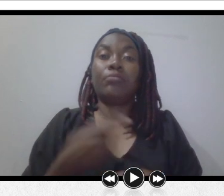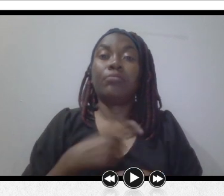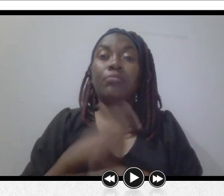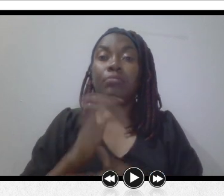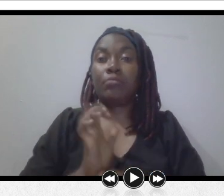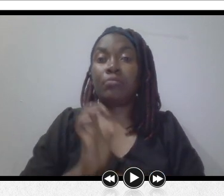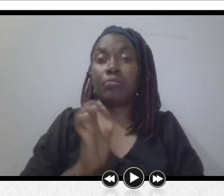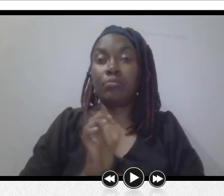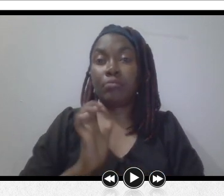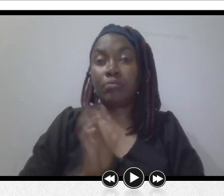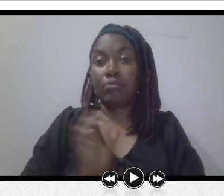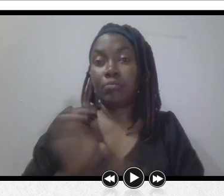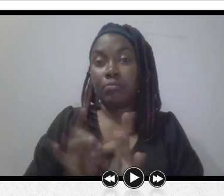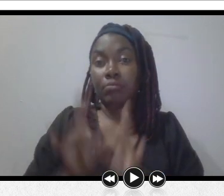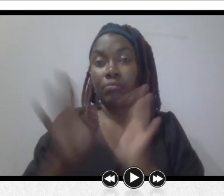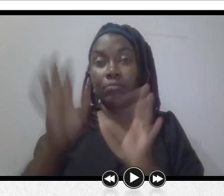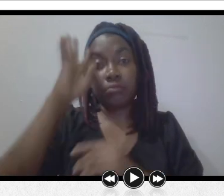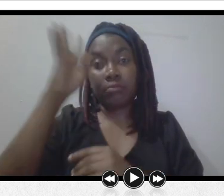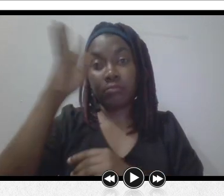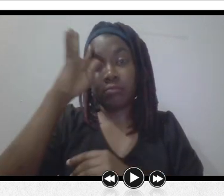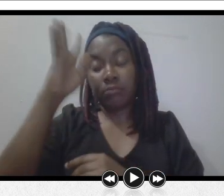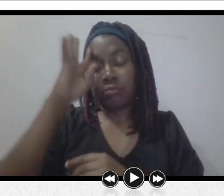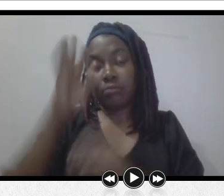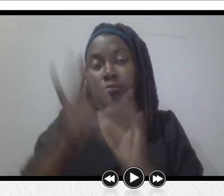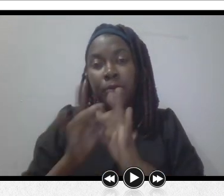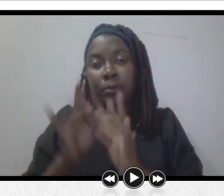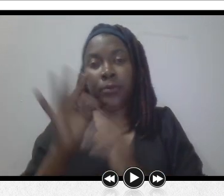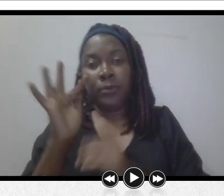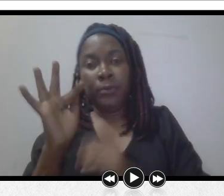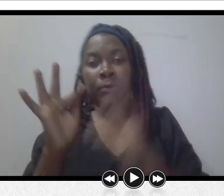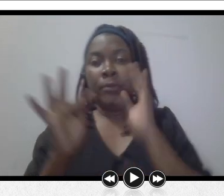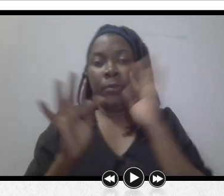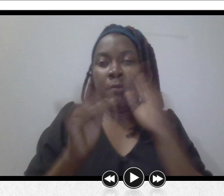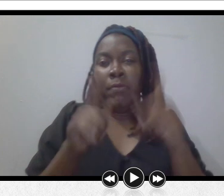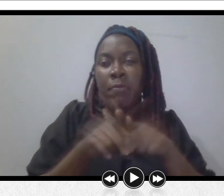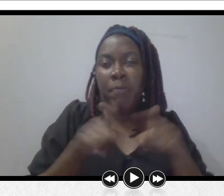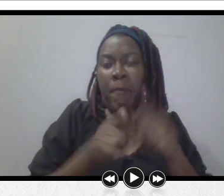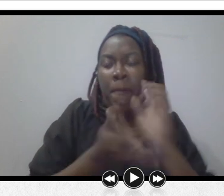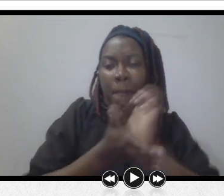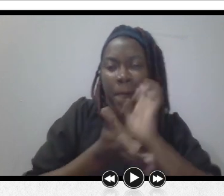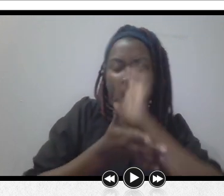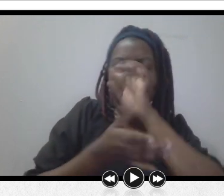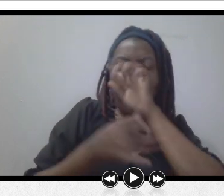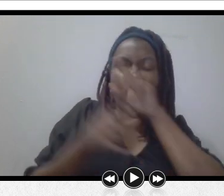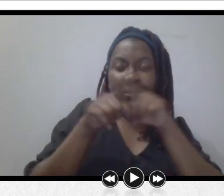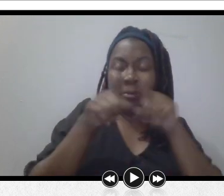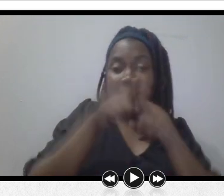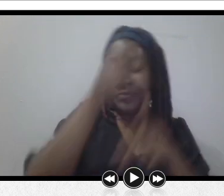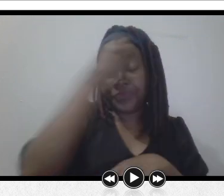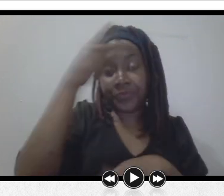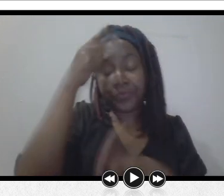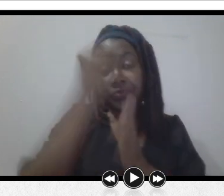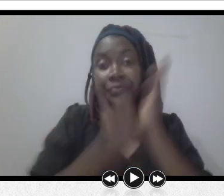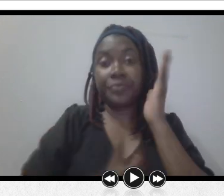Estado mínimo, ou seja, o Estado, pensando União Federal, pensando também os estados e também os municípios, prestando menos